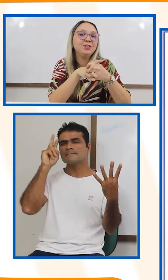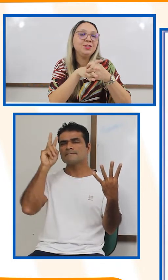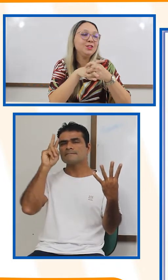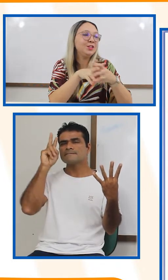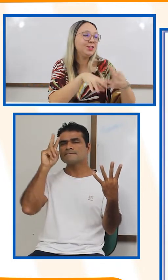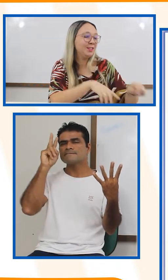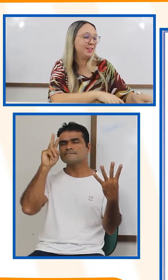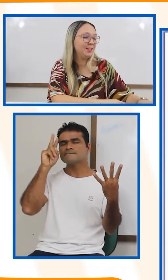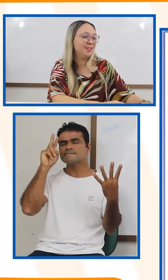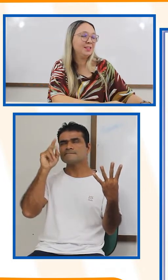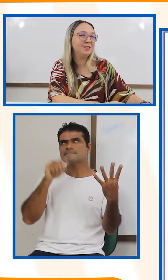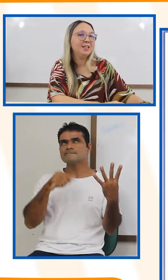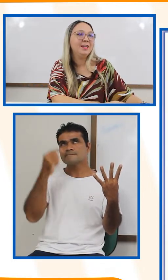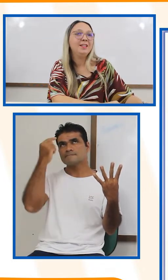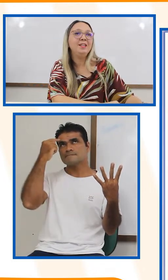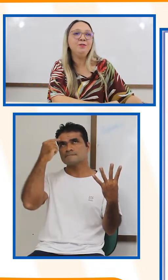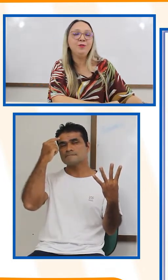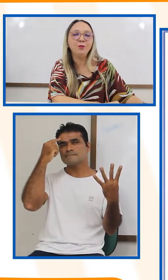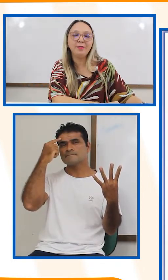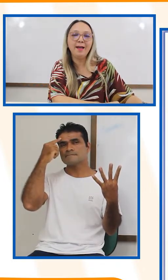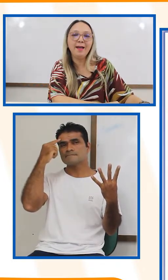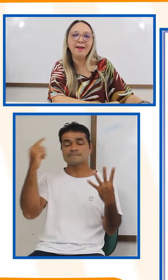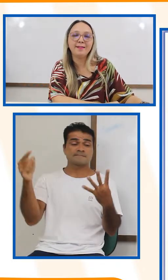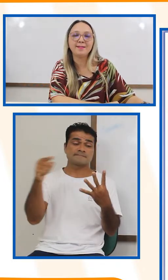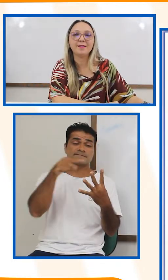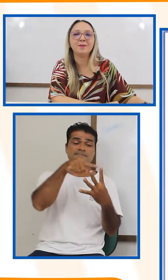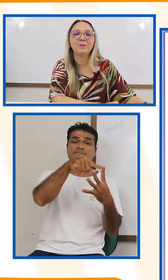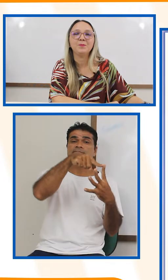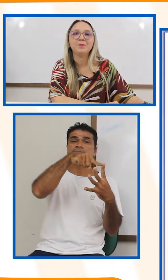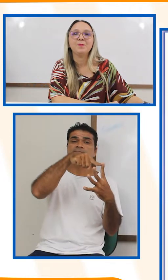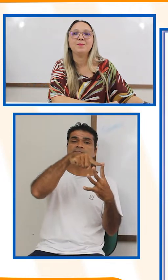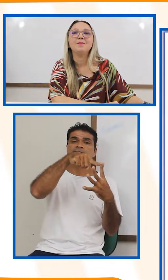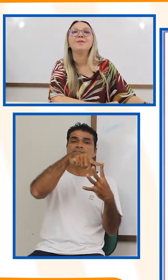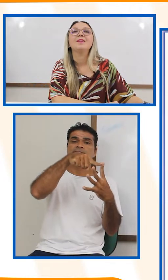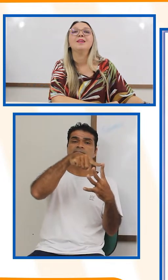Tchan, tchan, tchan, tchan. Que fruta é essa?